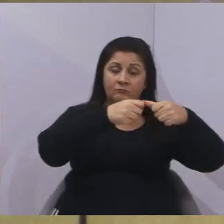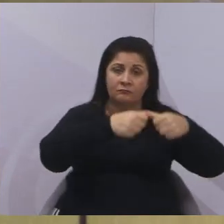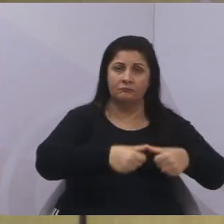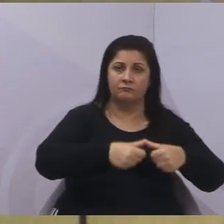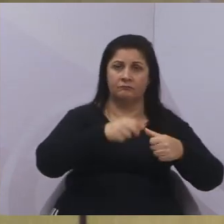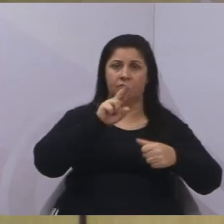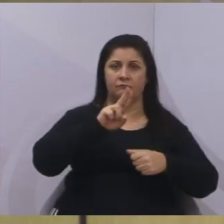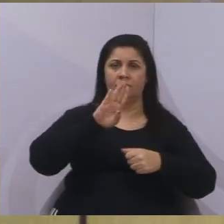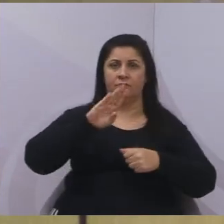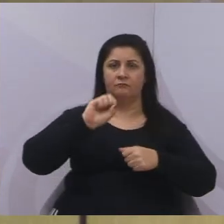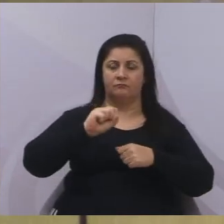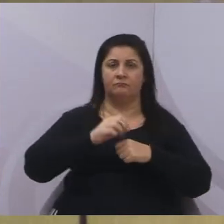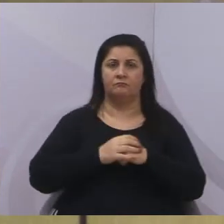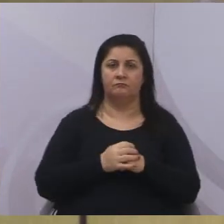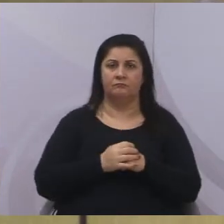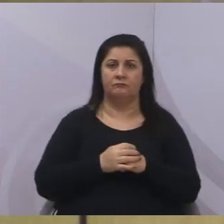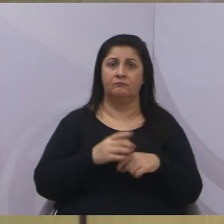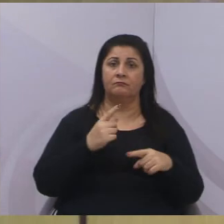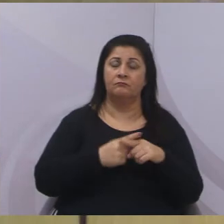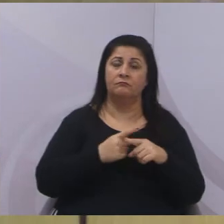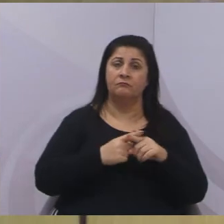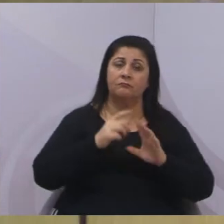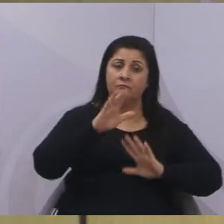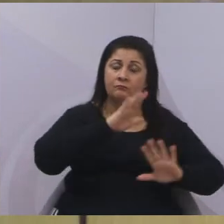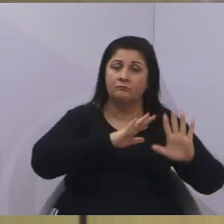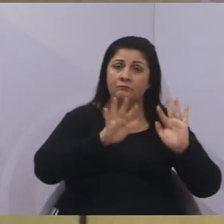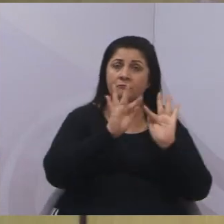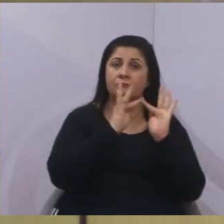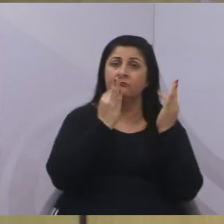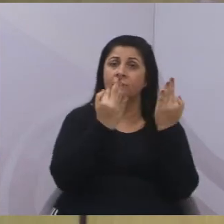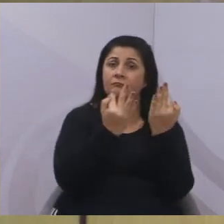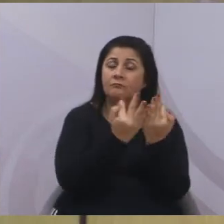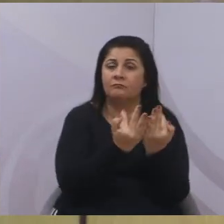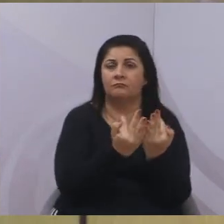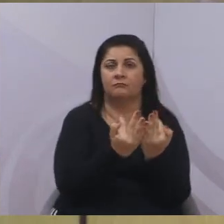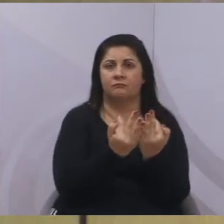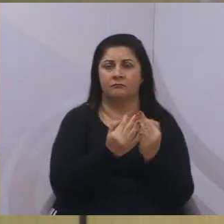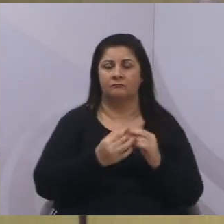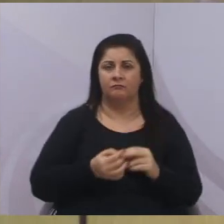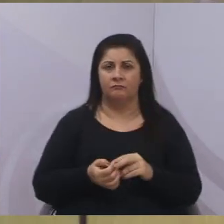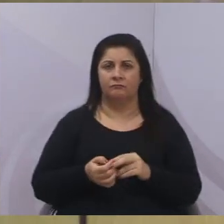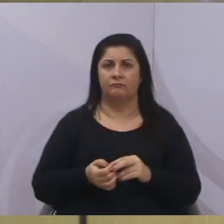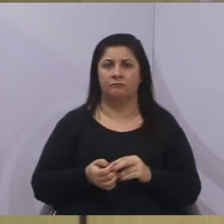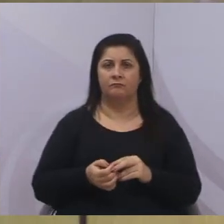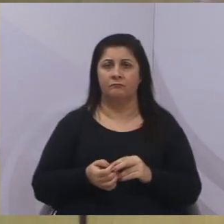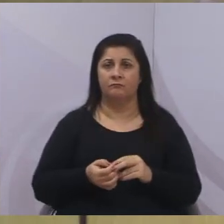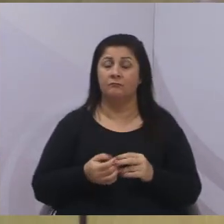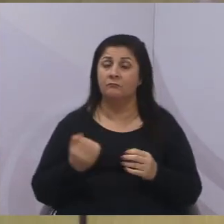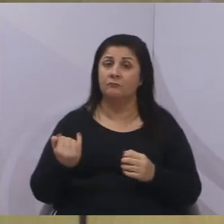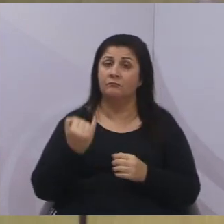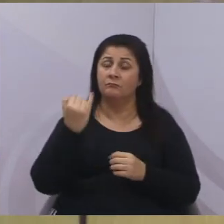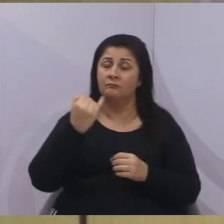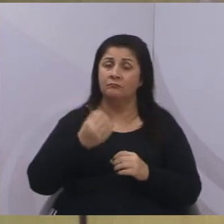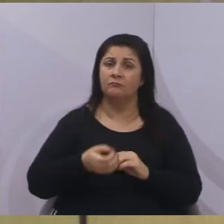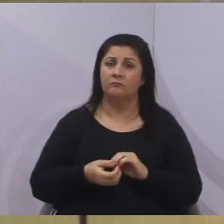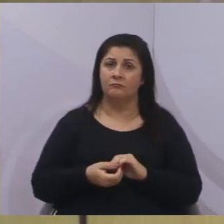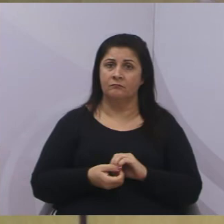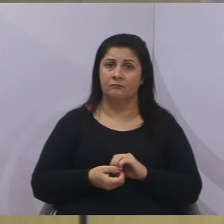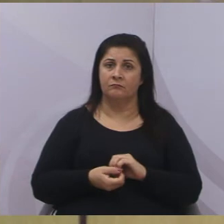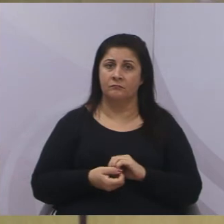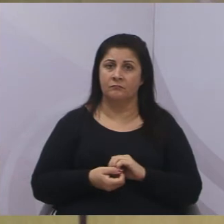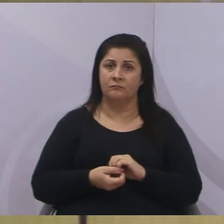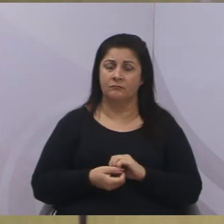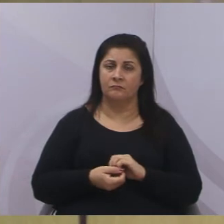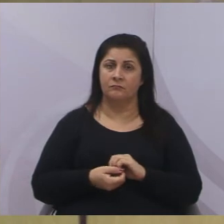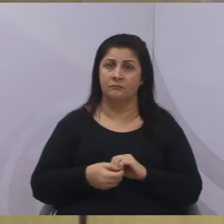porque ele vai tratar aquelas famílias como um todo. Então, isso é muito importante, ele